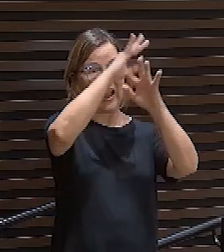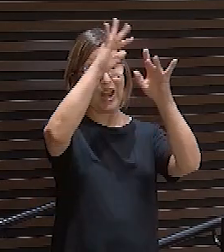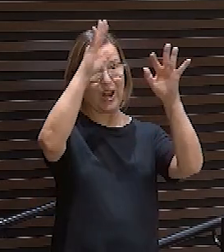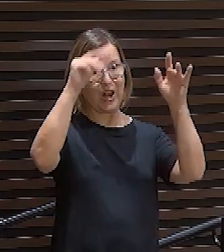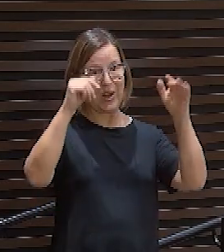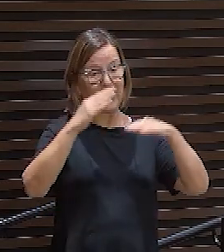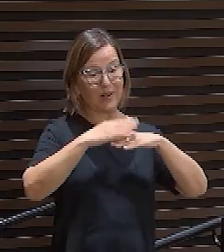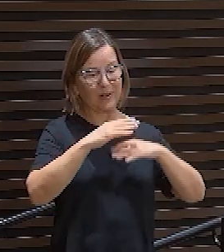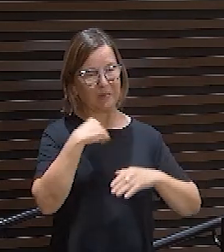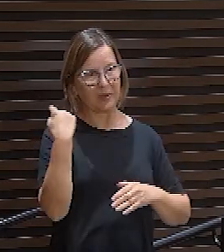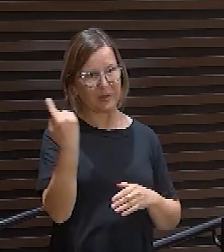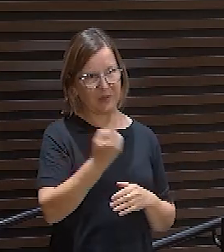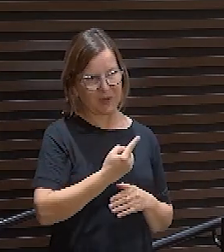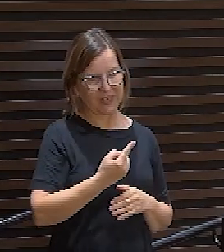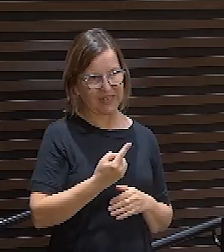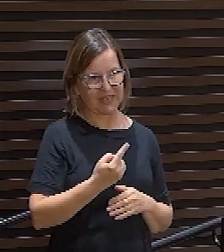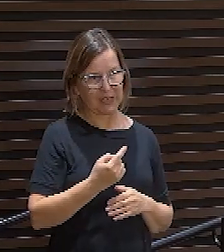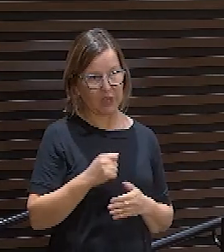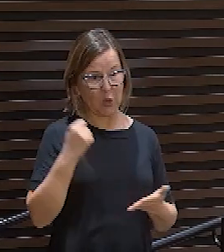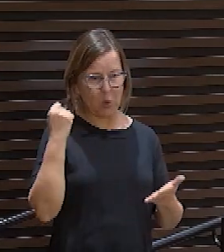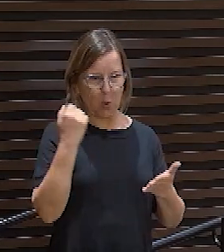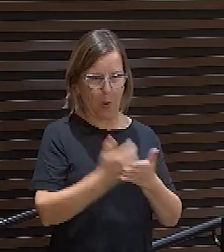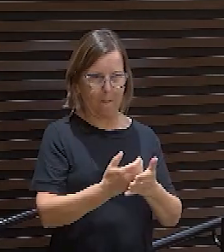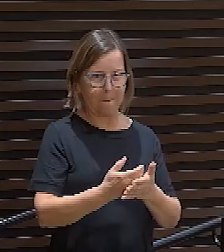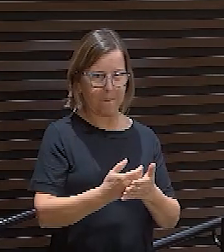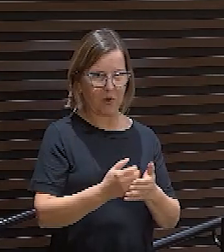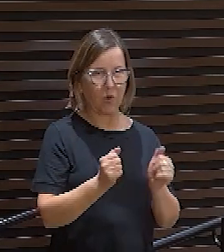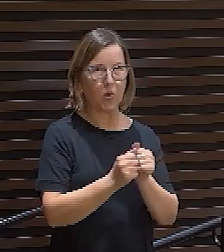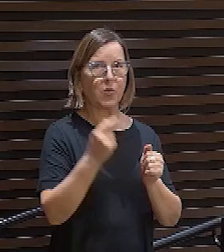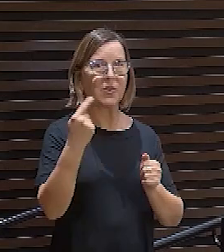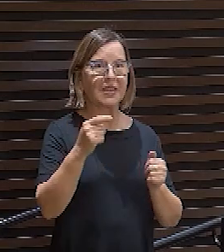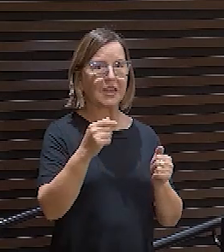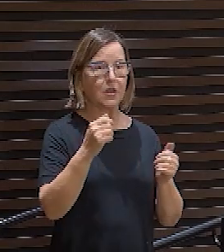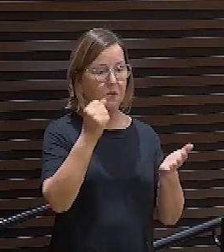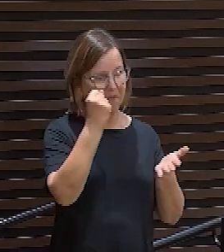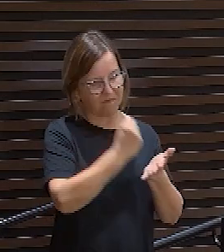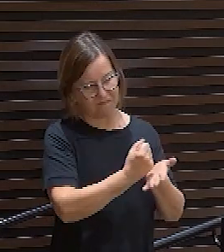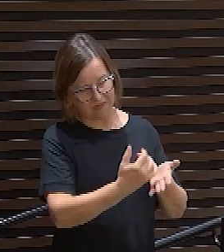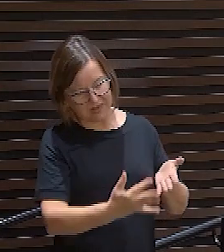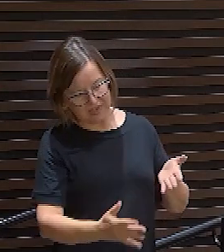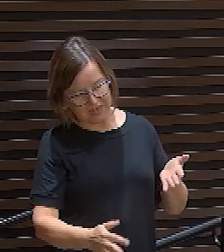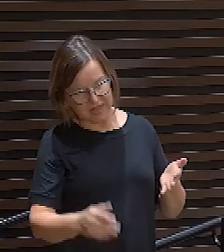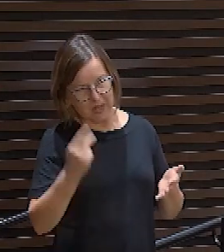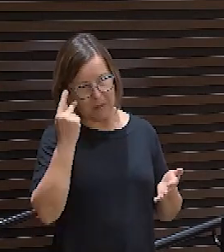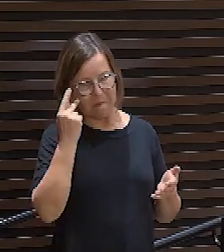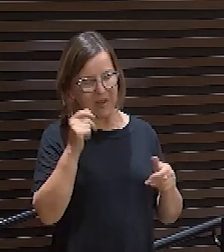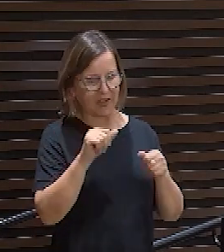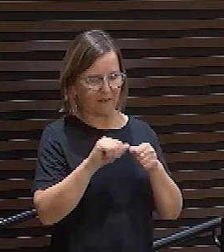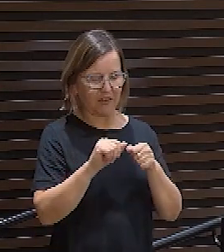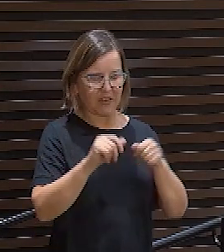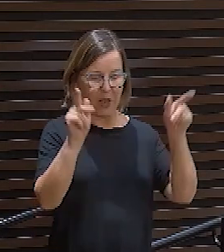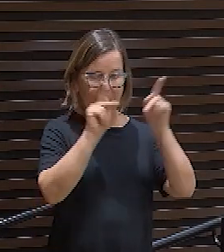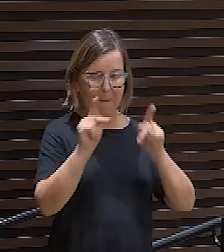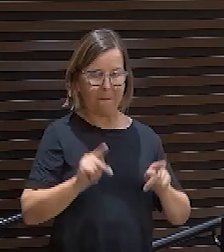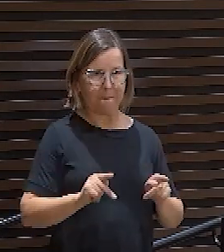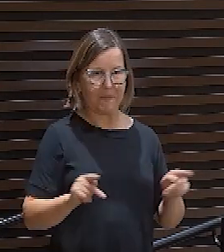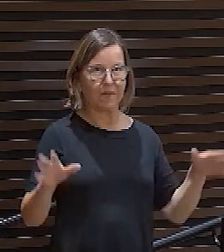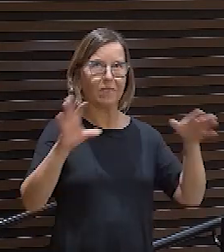Ele derramou o seu sangue para fazer a paz, para reconciliar consigo